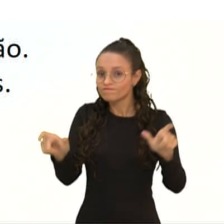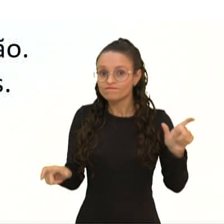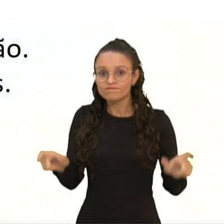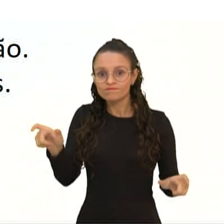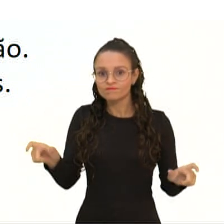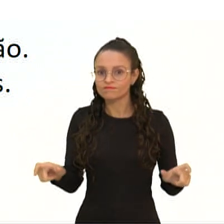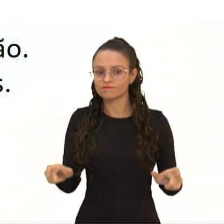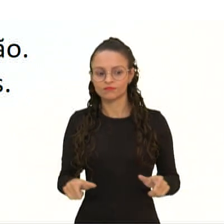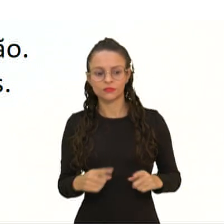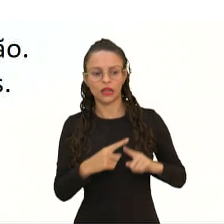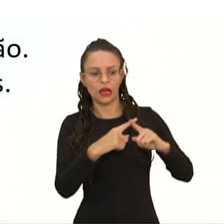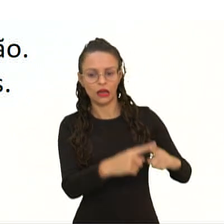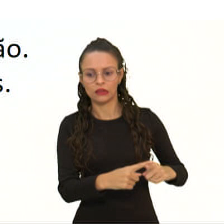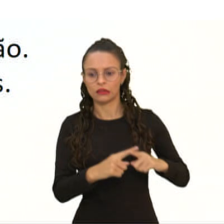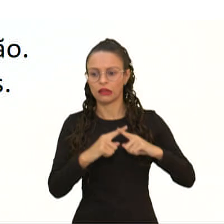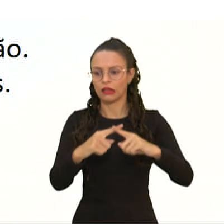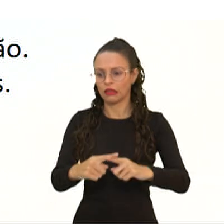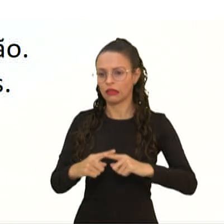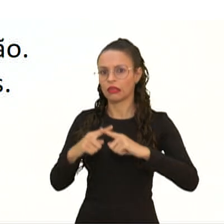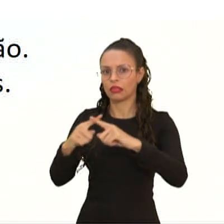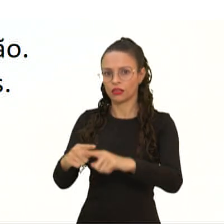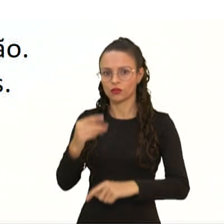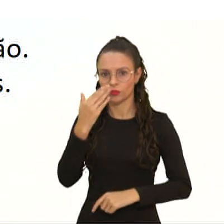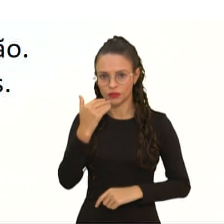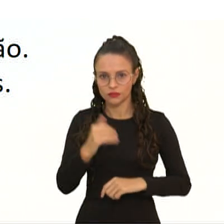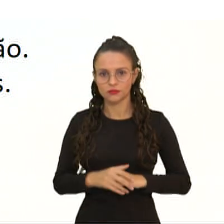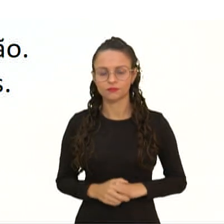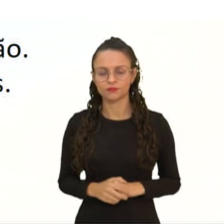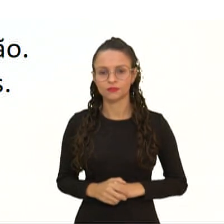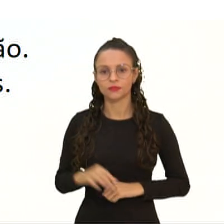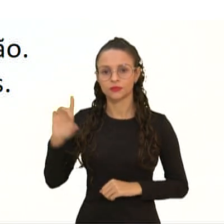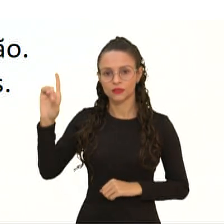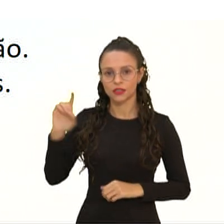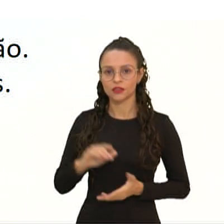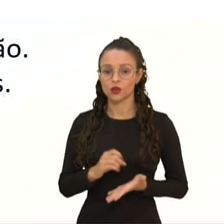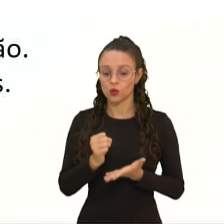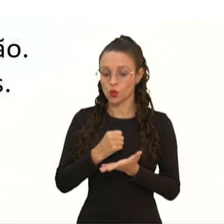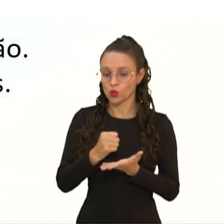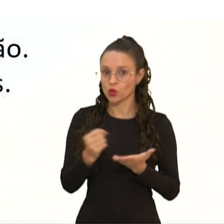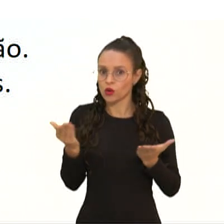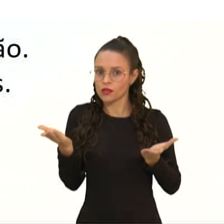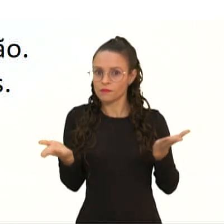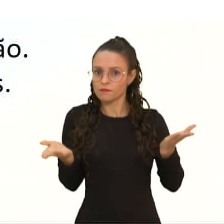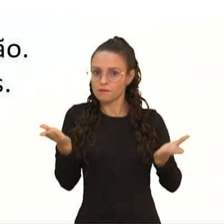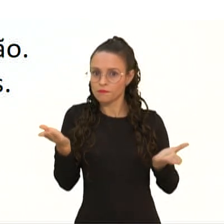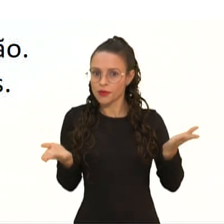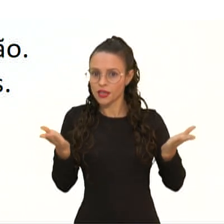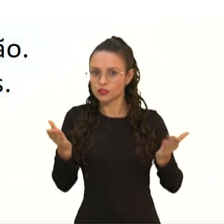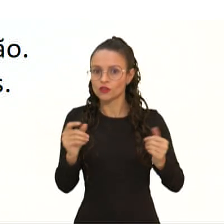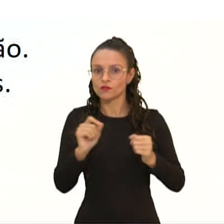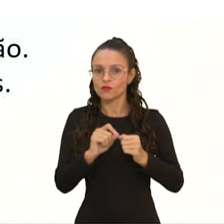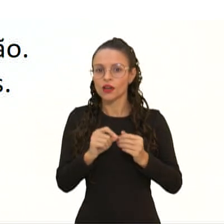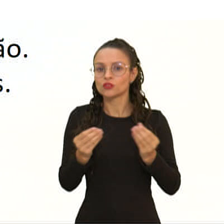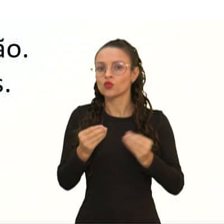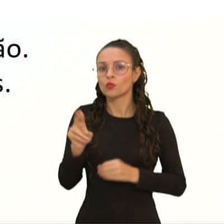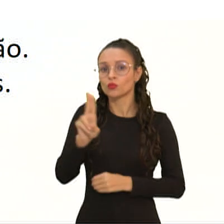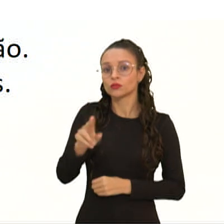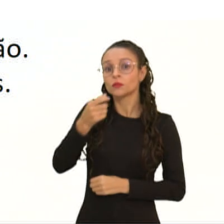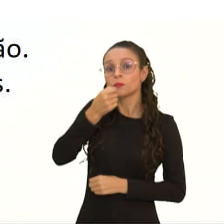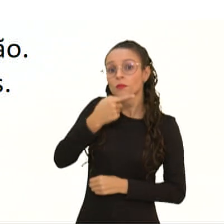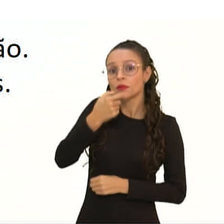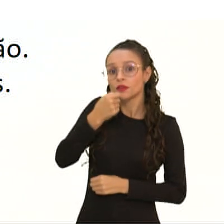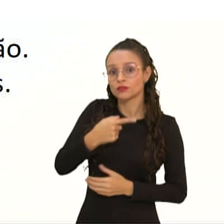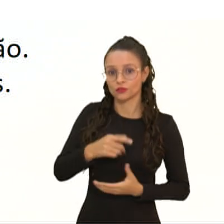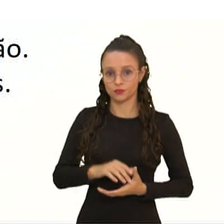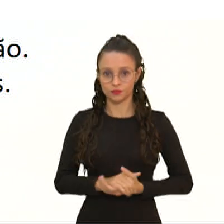recusam praticamente toda a alimentação ou a de o controle do peso ela faz através de medicações